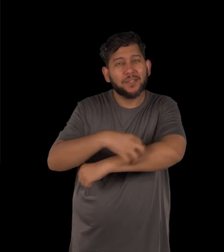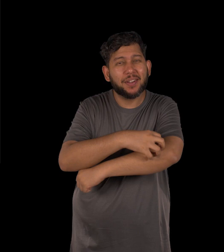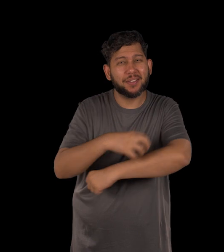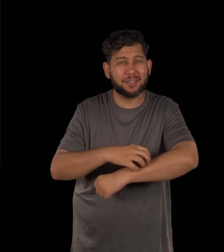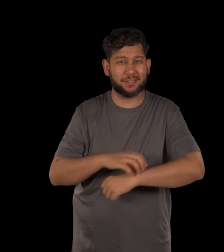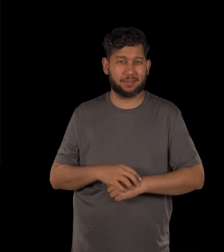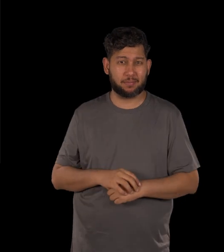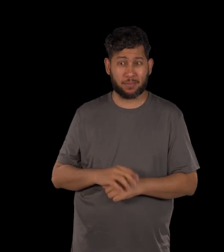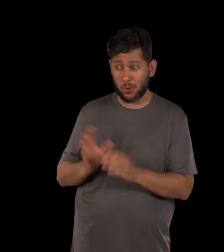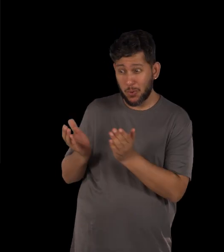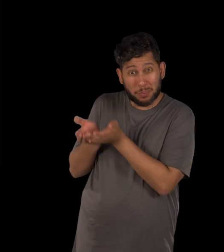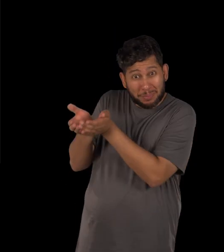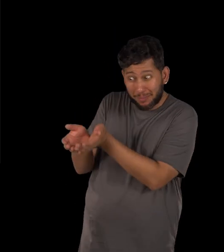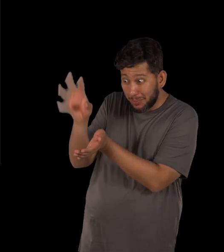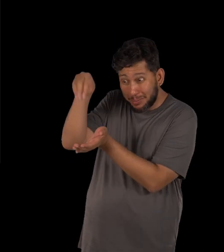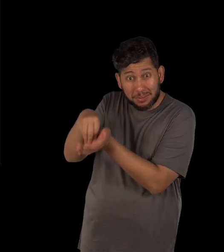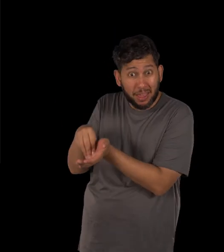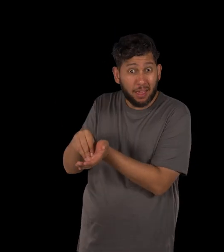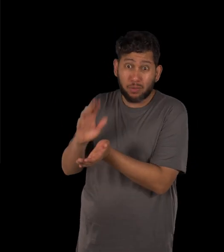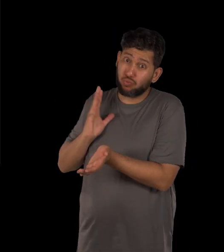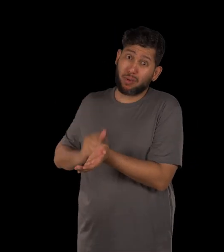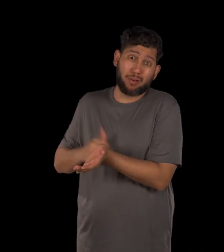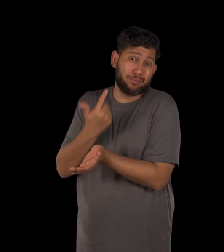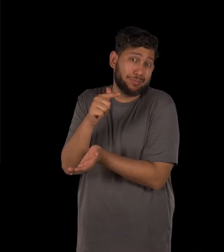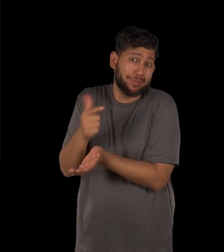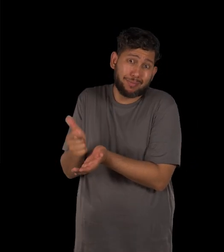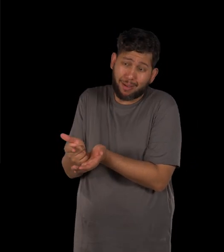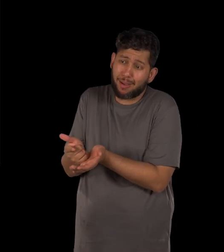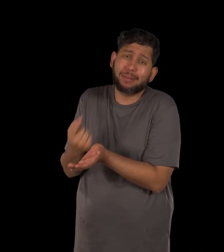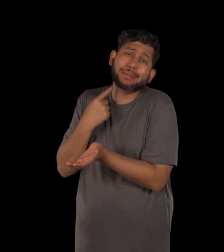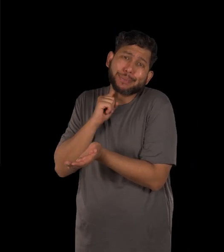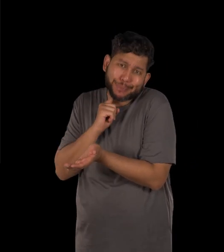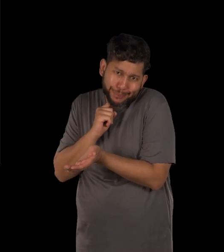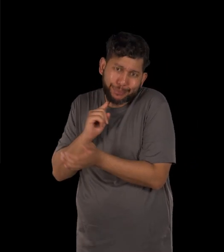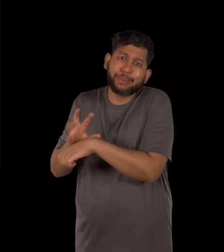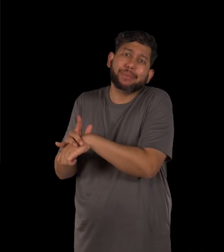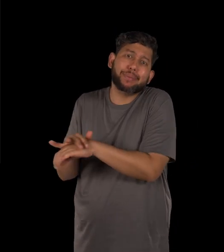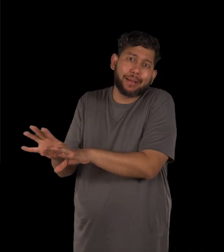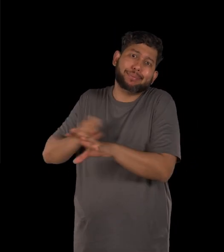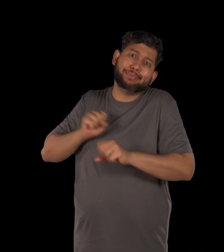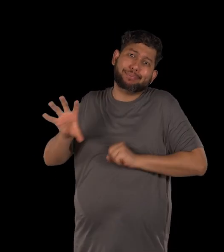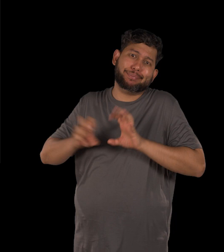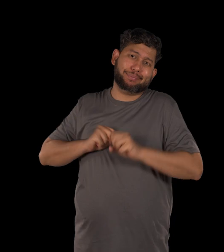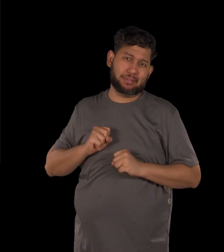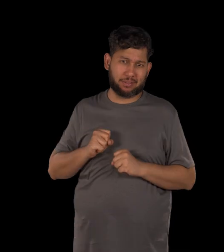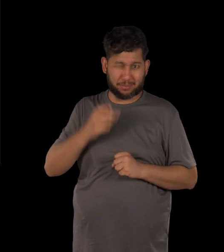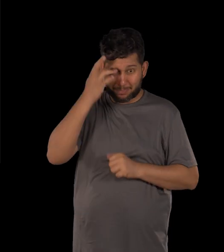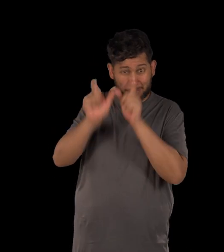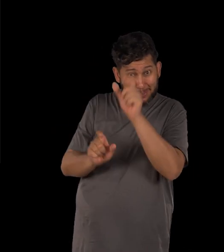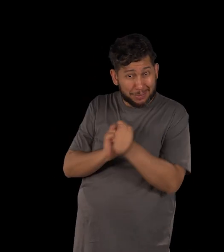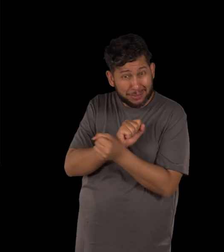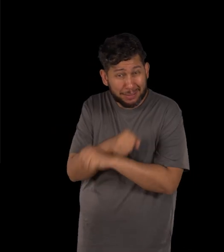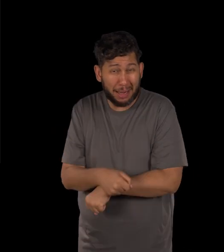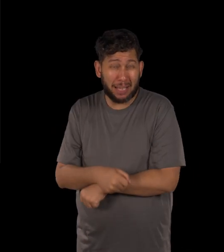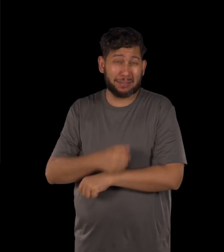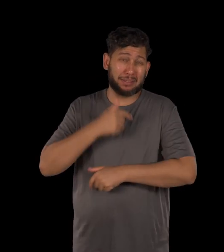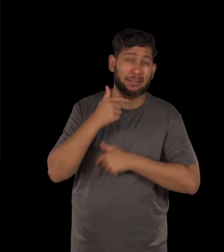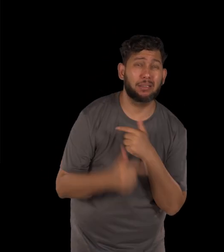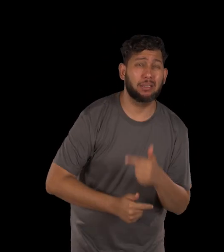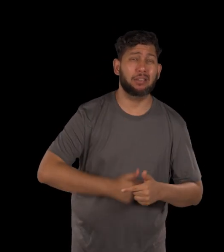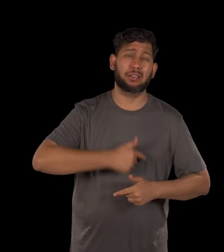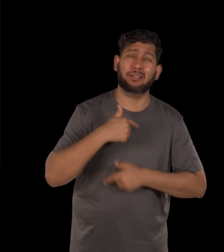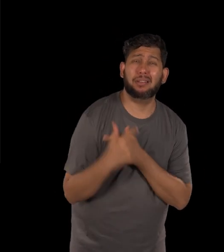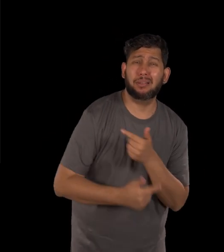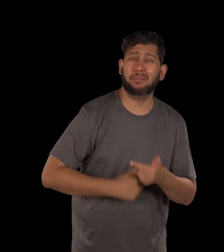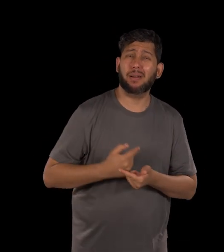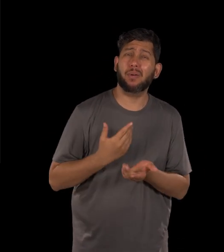Escravizados e trazidos em navios sem a menor higiene. Aqui, a forma como o trabalho árduo lhes era imposto fazia com que